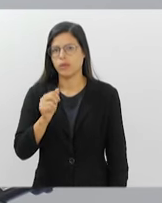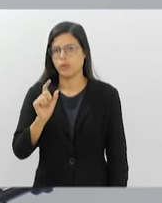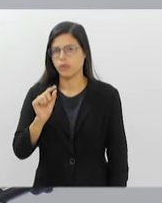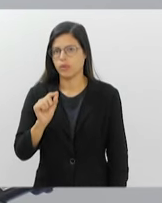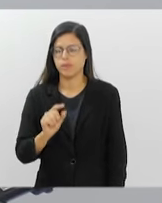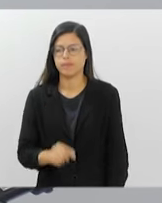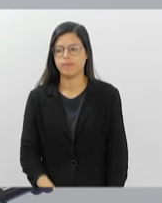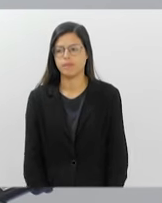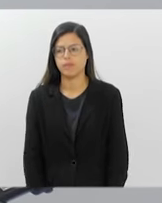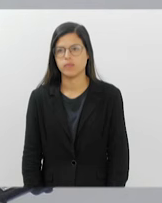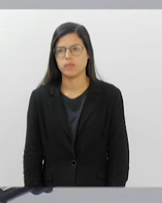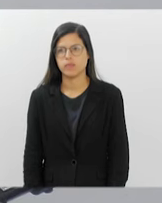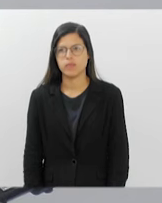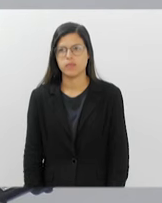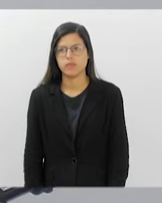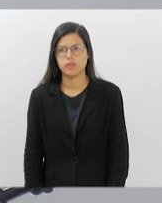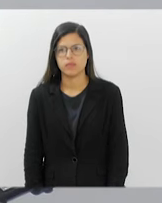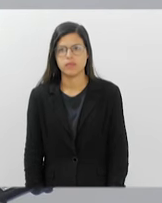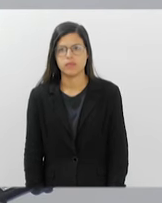das questões